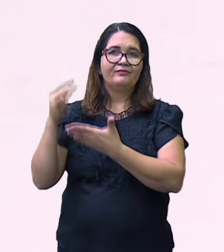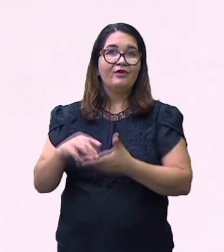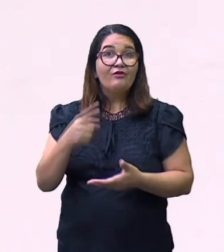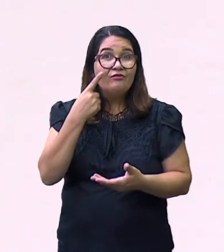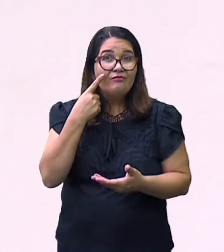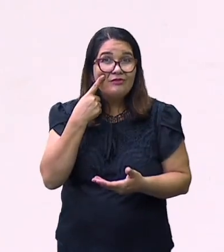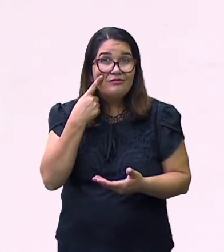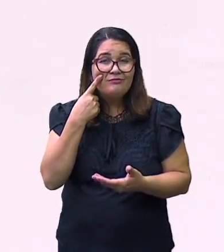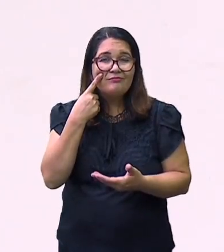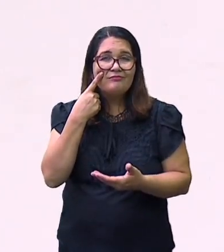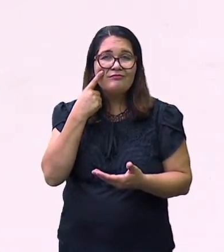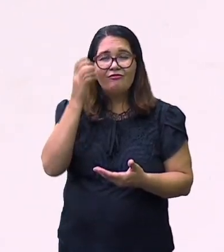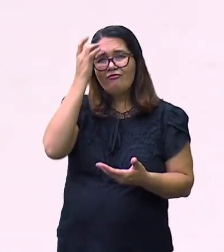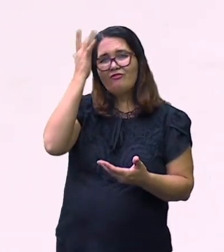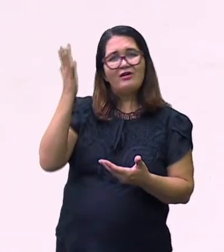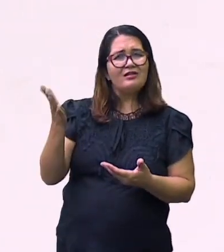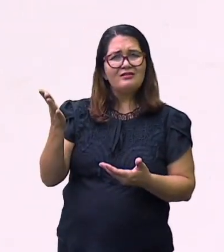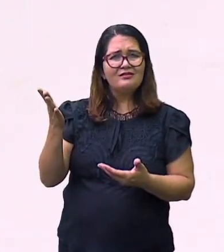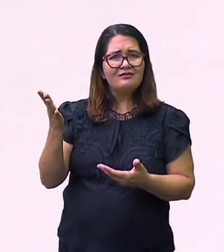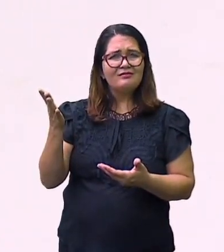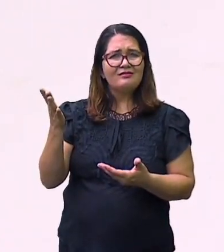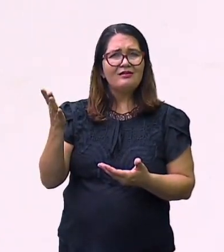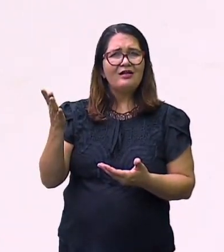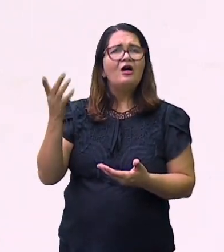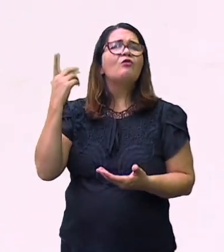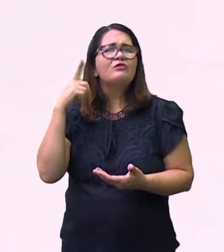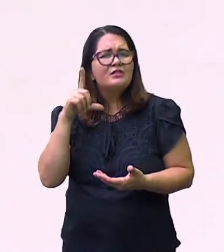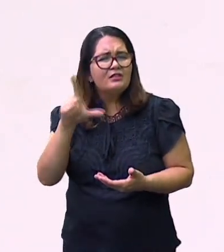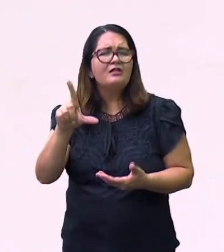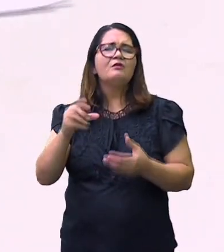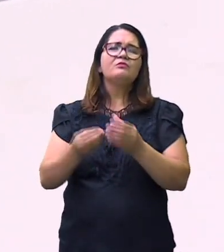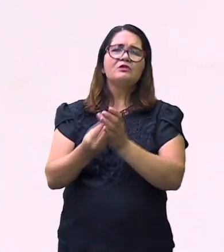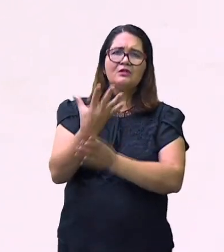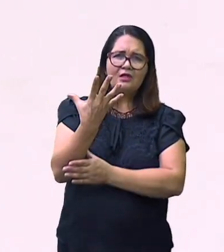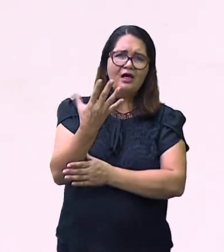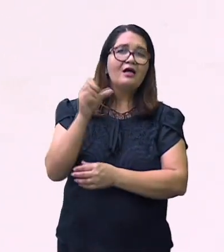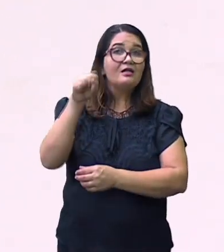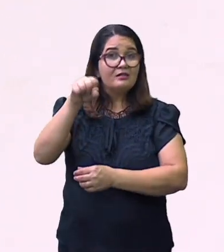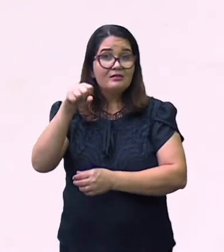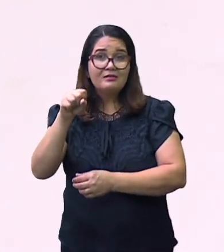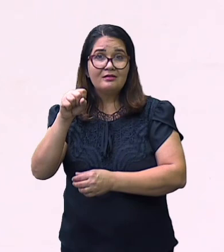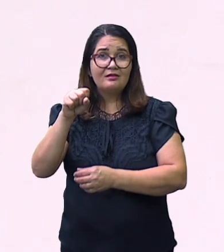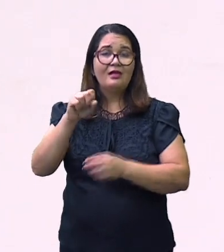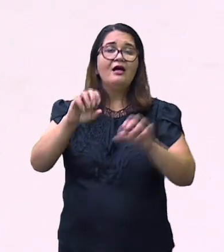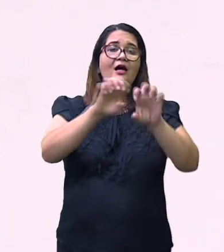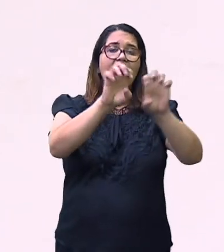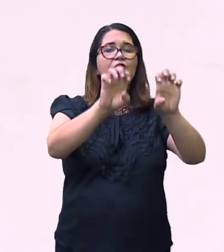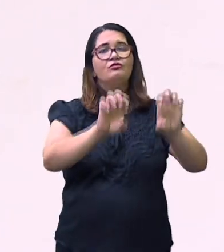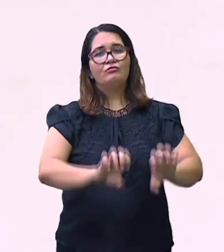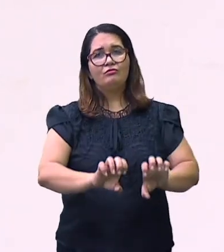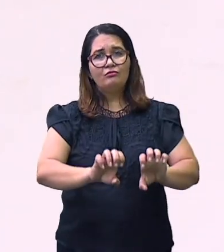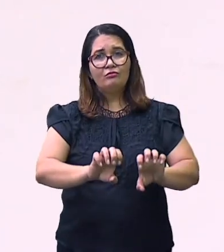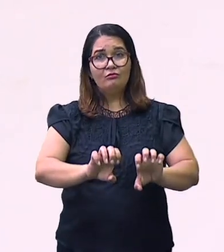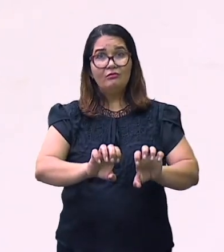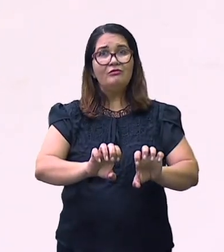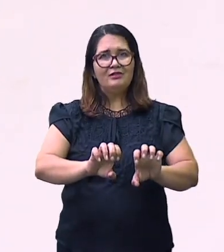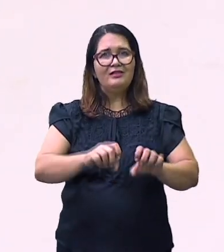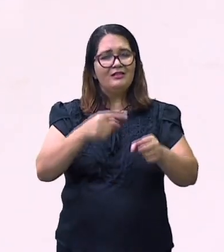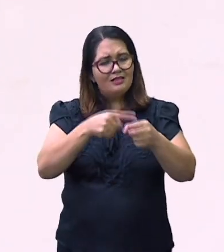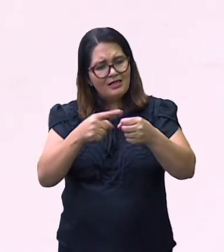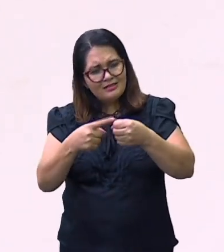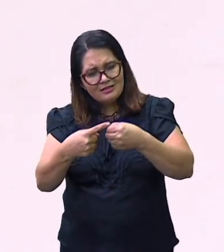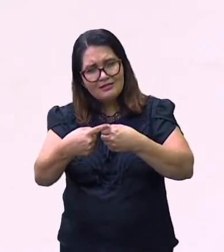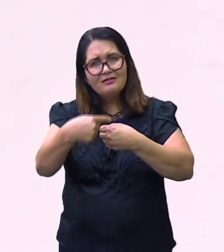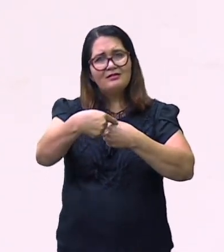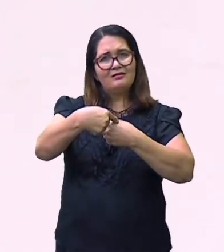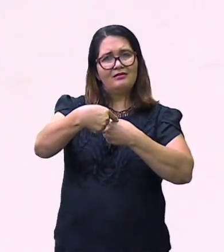Viram? Então assim, ó, a gente consegue fazer toda a nossa estrutura celular. Então